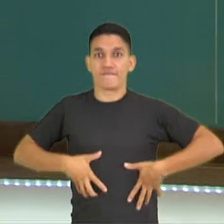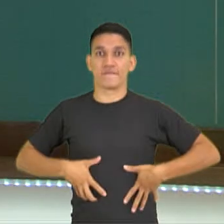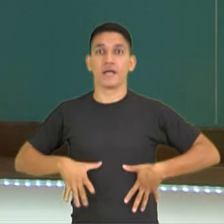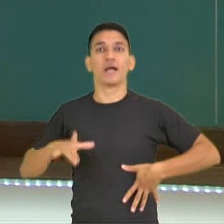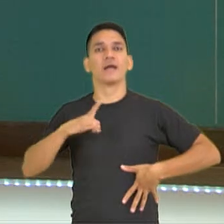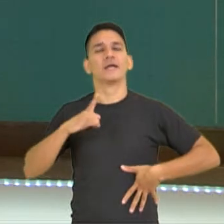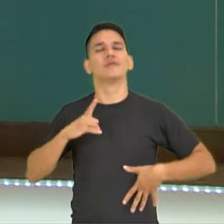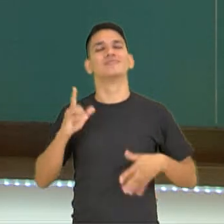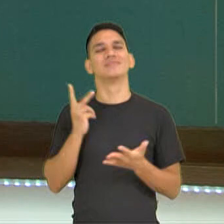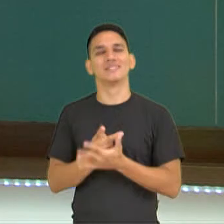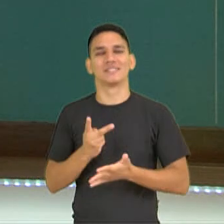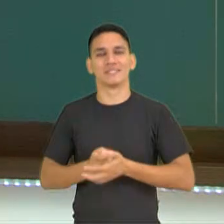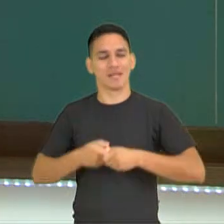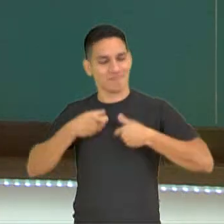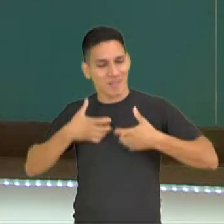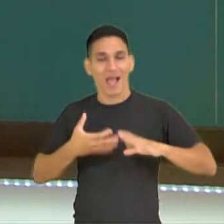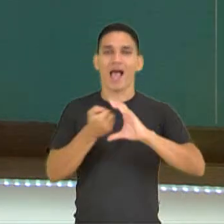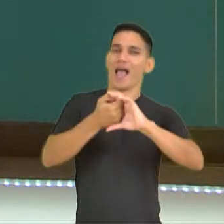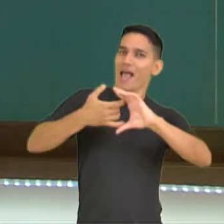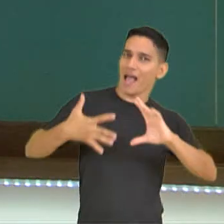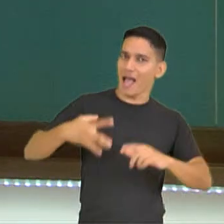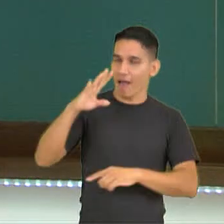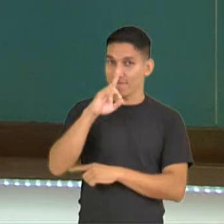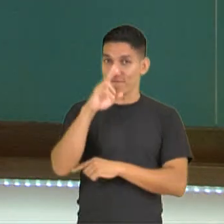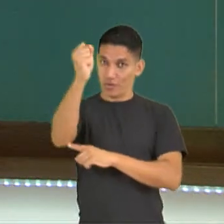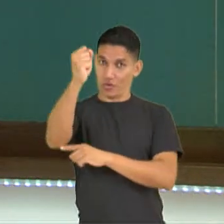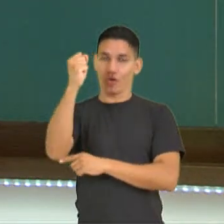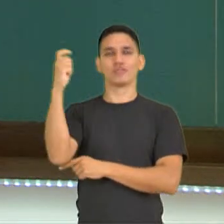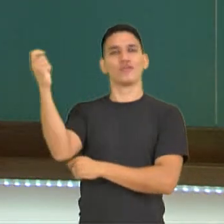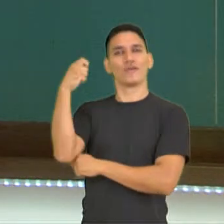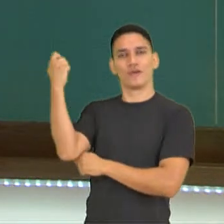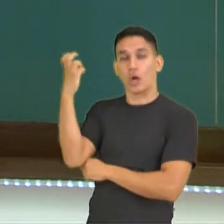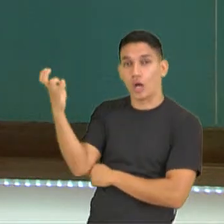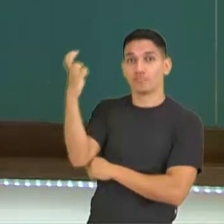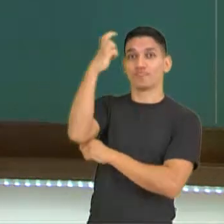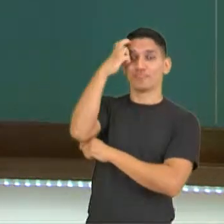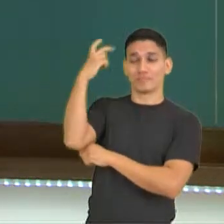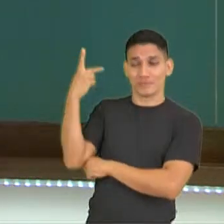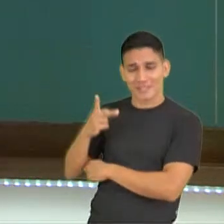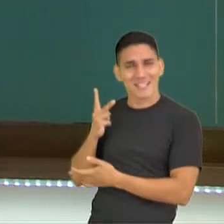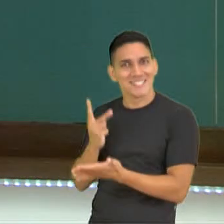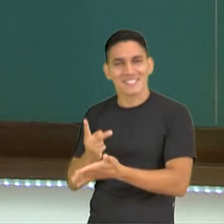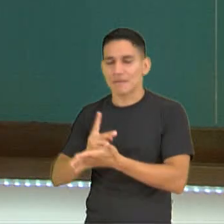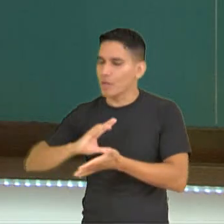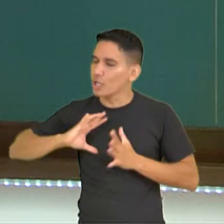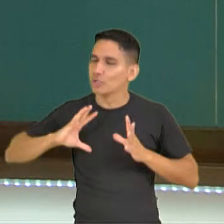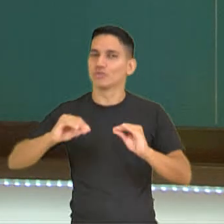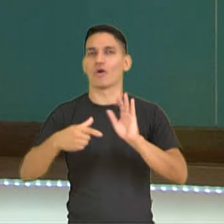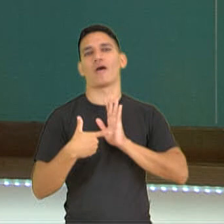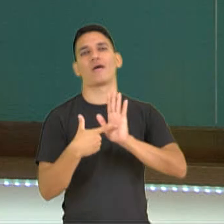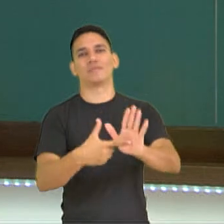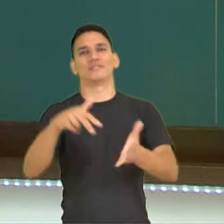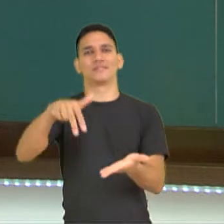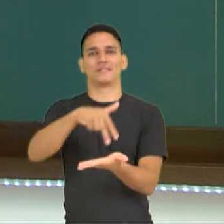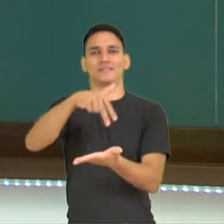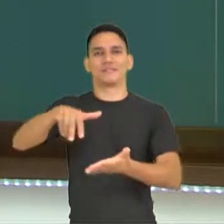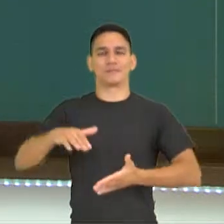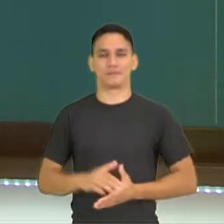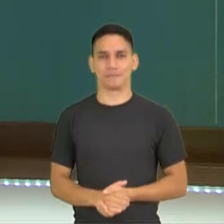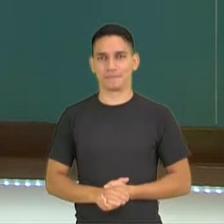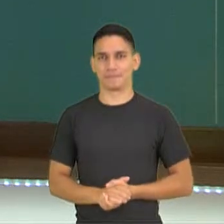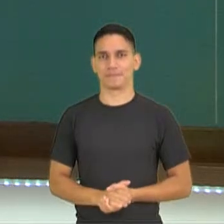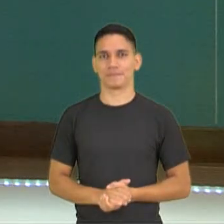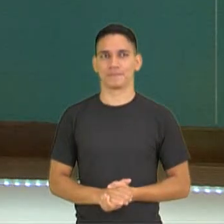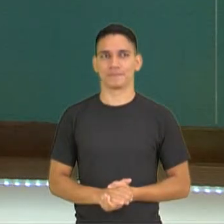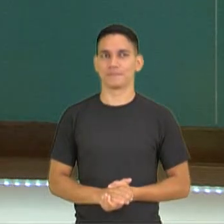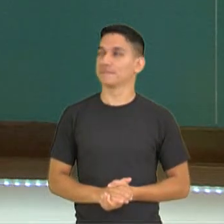essa forma característica da cultura gaúcha presente em todas as apresentações de dança.